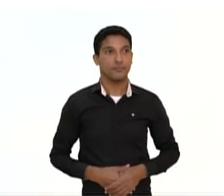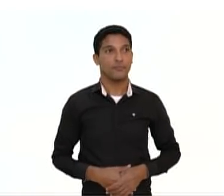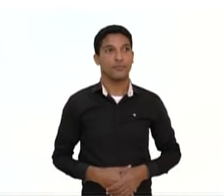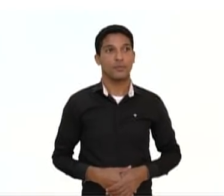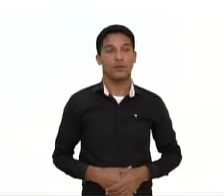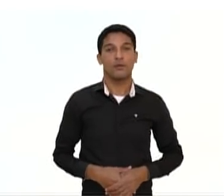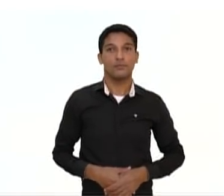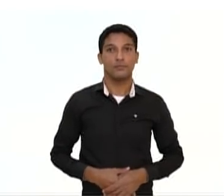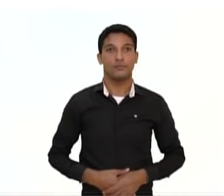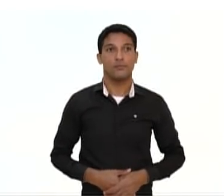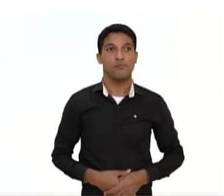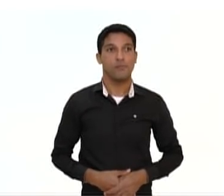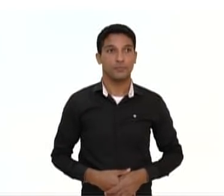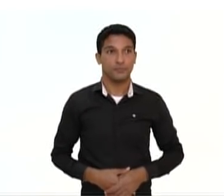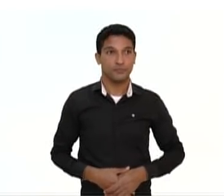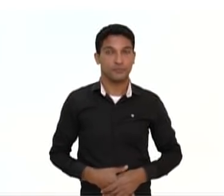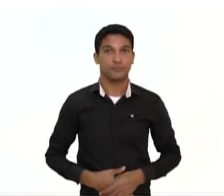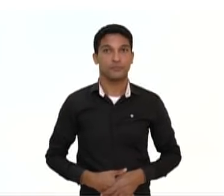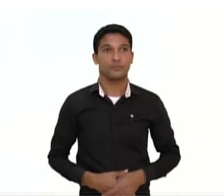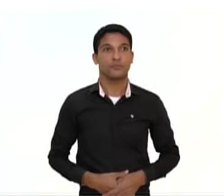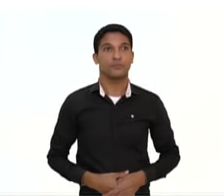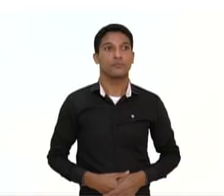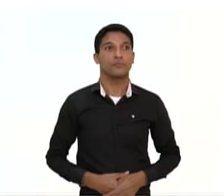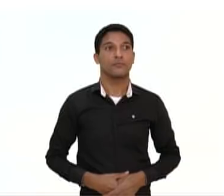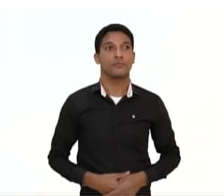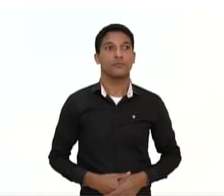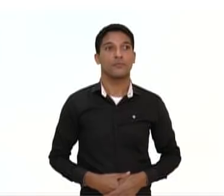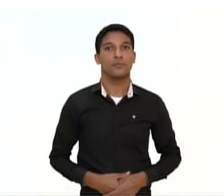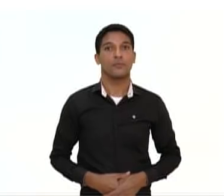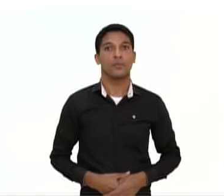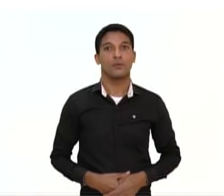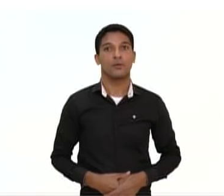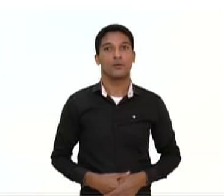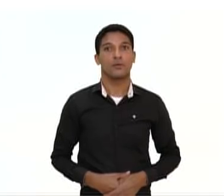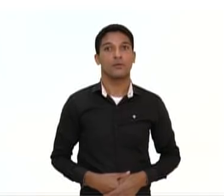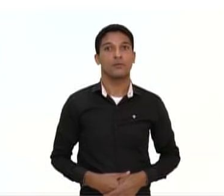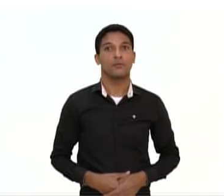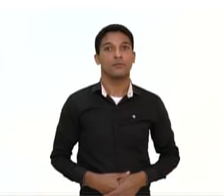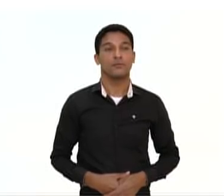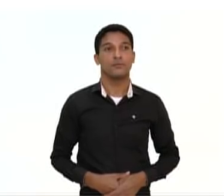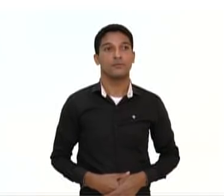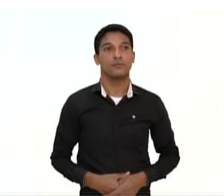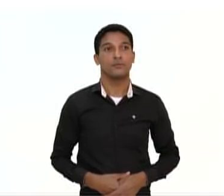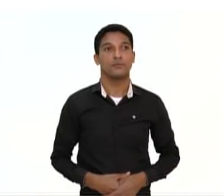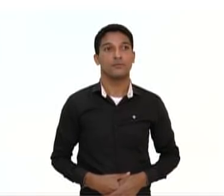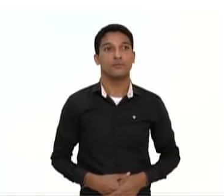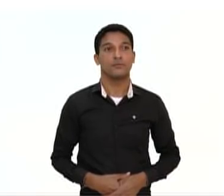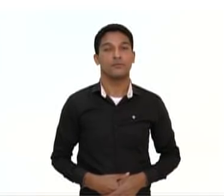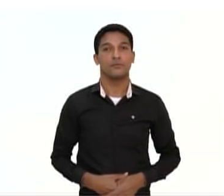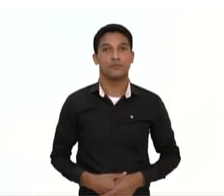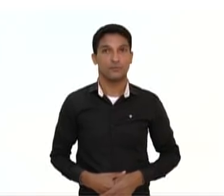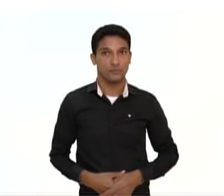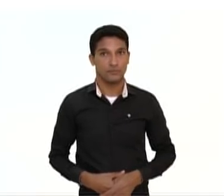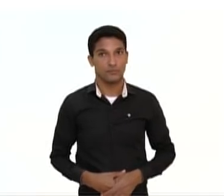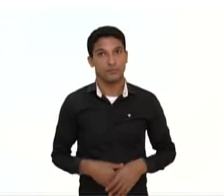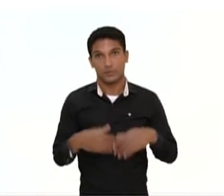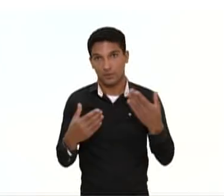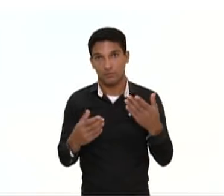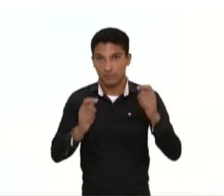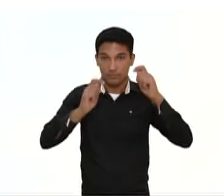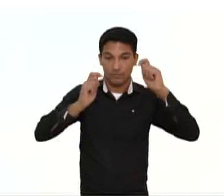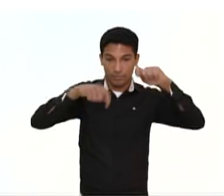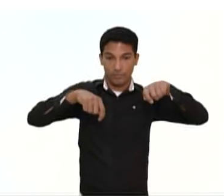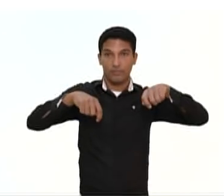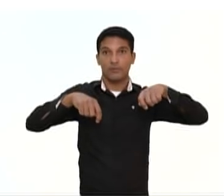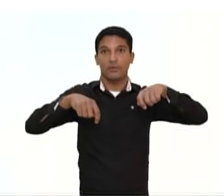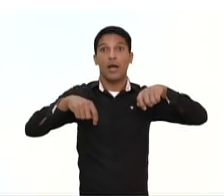para a ocorrência do fenômeno. Ou é uma ou é outra, ou é cara ou é coroa. Então, a probabilidade de sair Coroa e o Aula